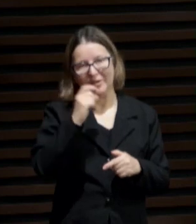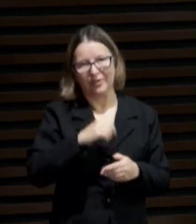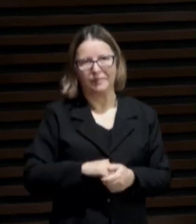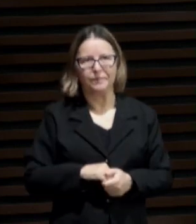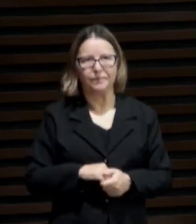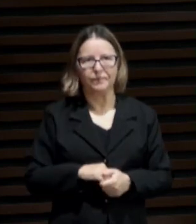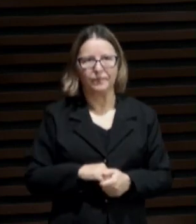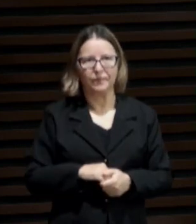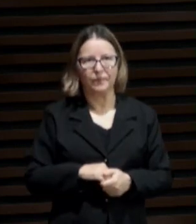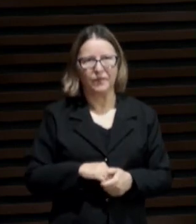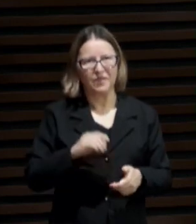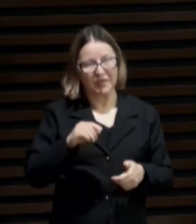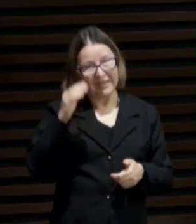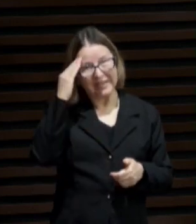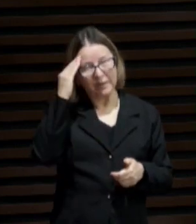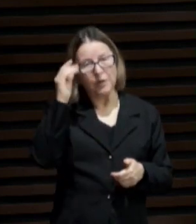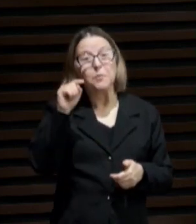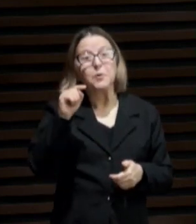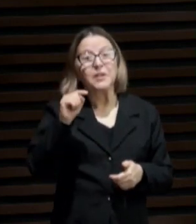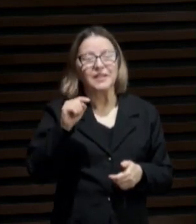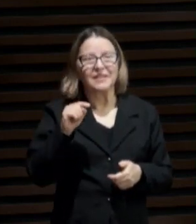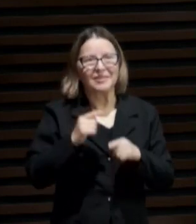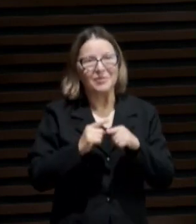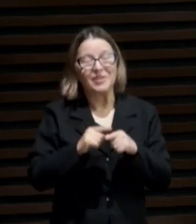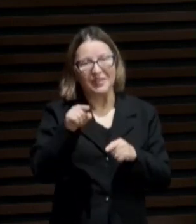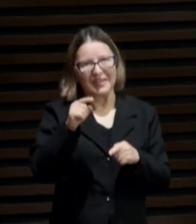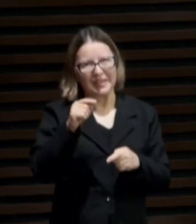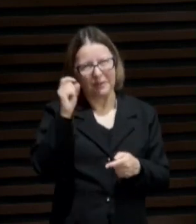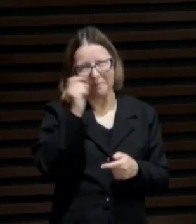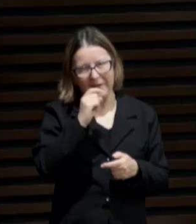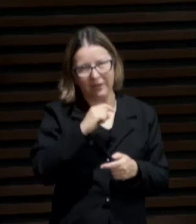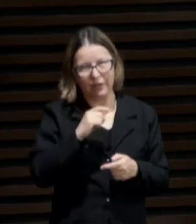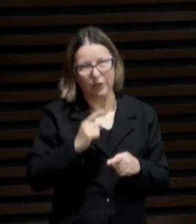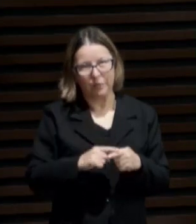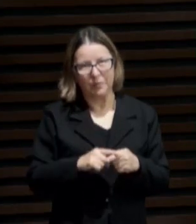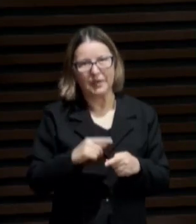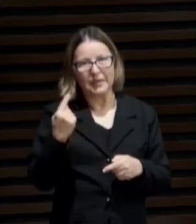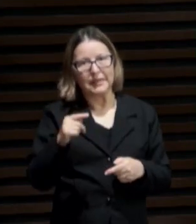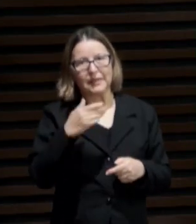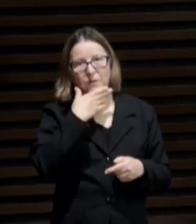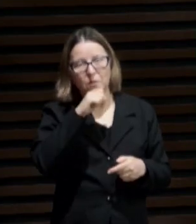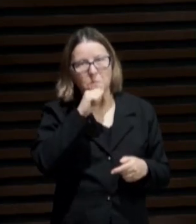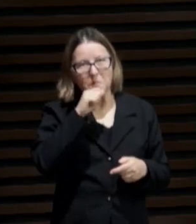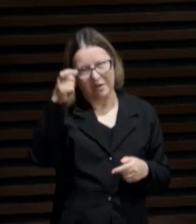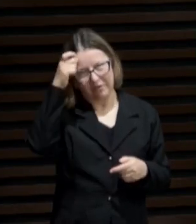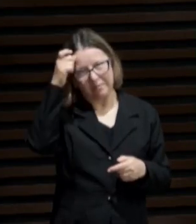Você sabe por que você mente? Porque você quer agradar o seu pai, que é o diabo. O pregador disse lá na Modelex para